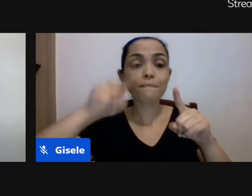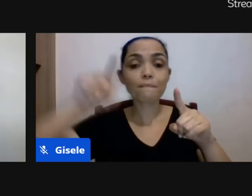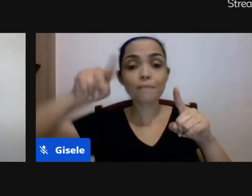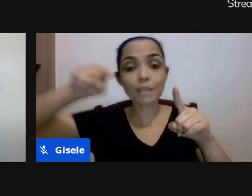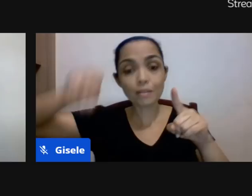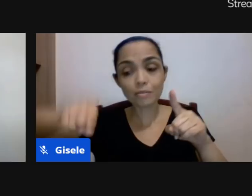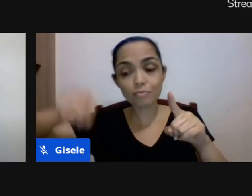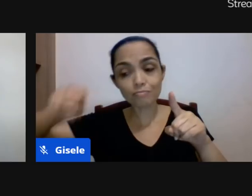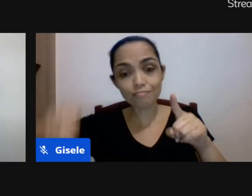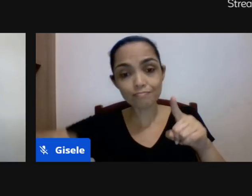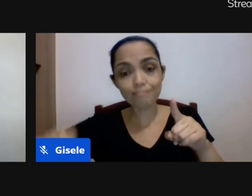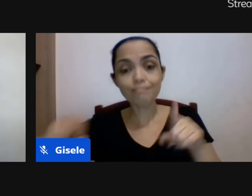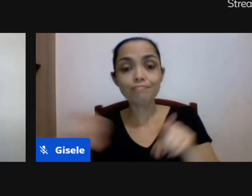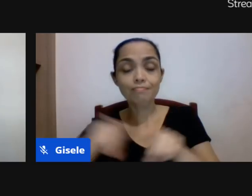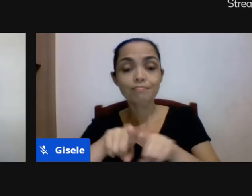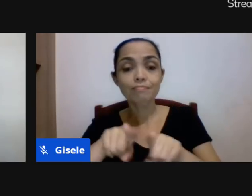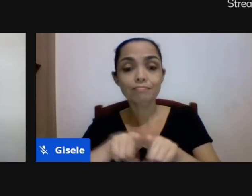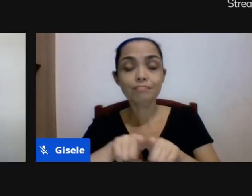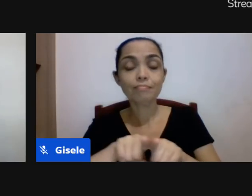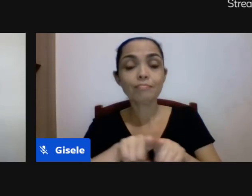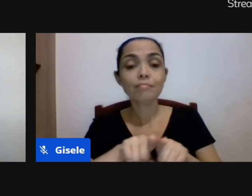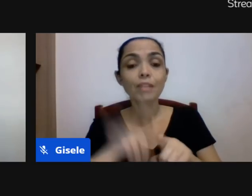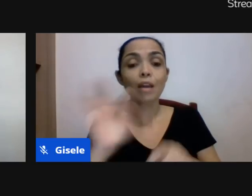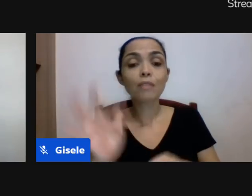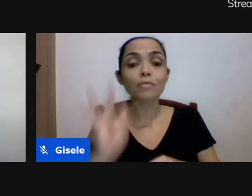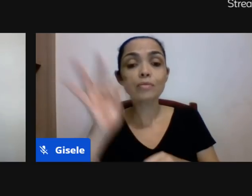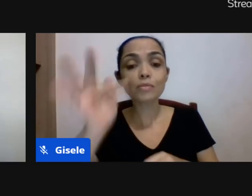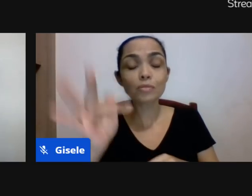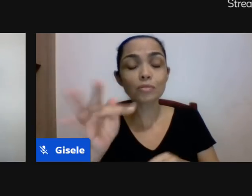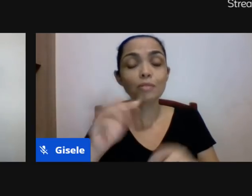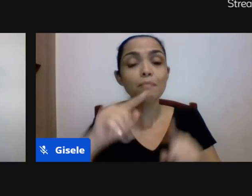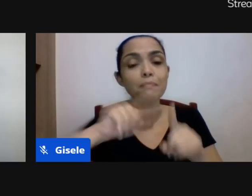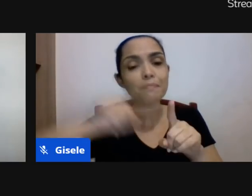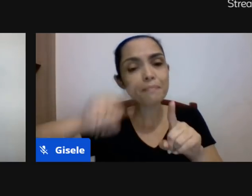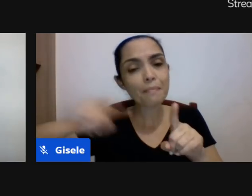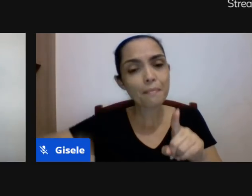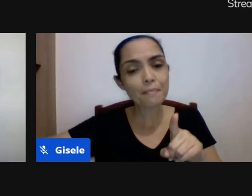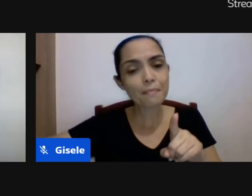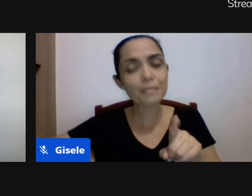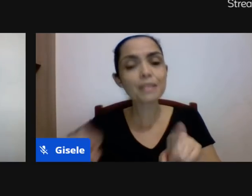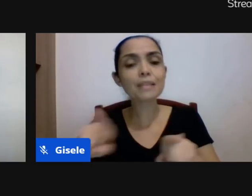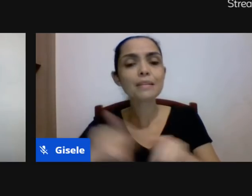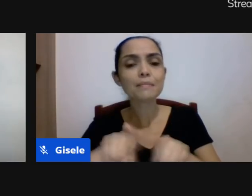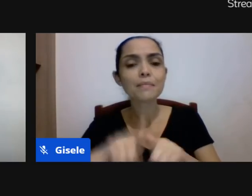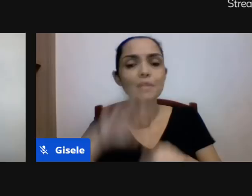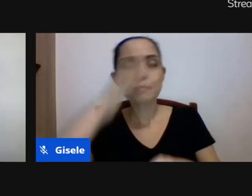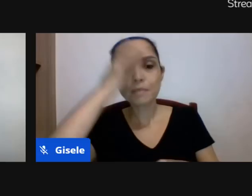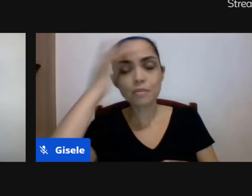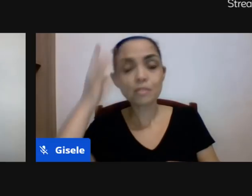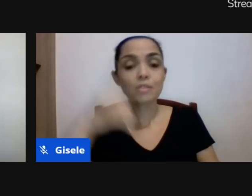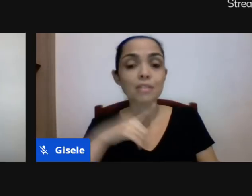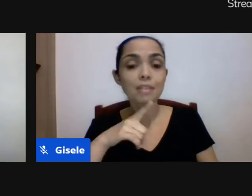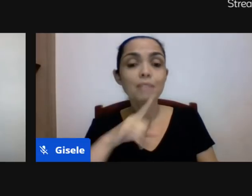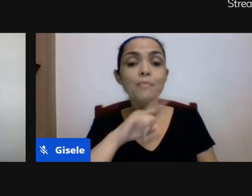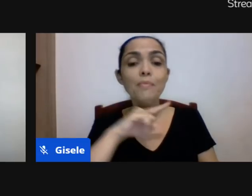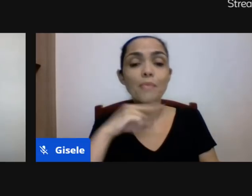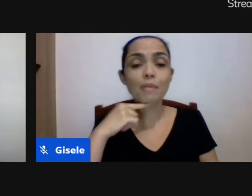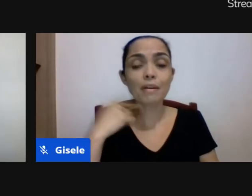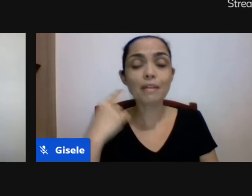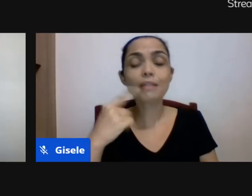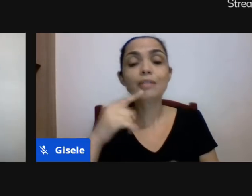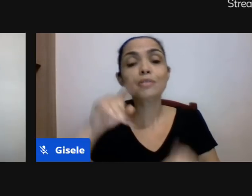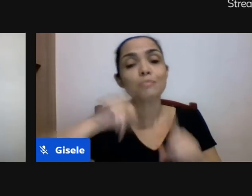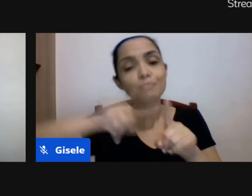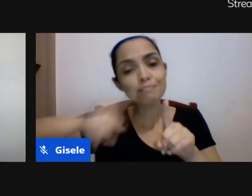daqui em diante é que haja mais queda ainda no número de casos, no número de mortes. Então, vocês podem acompanhar, tem vários sites, né? O